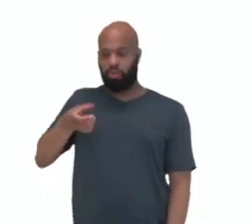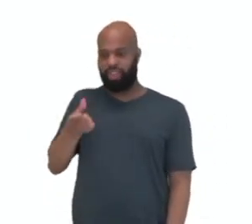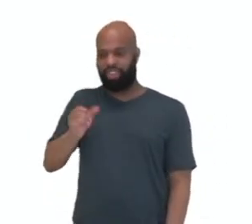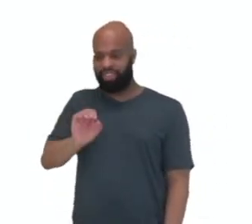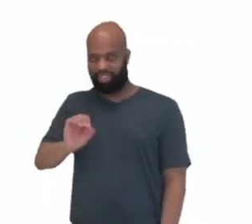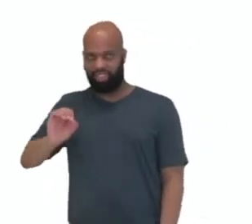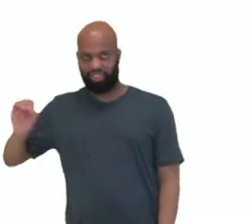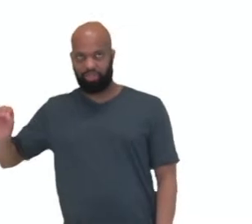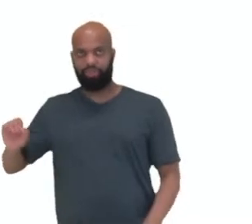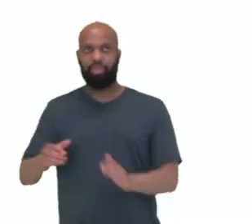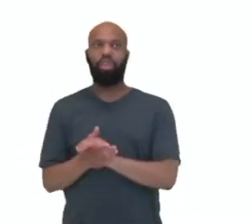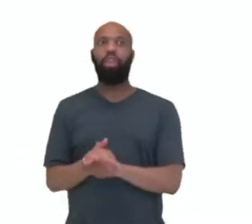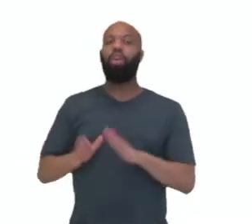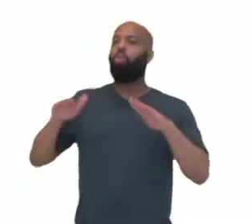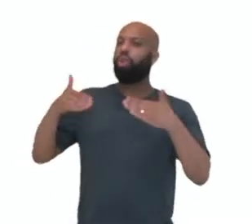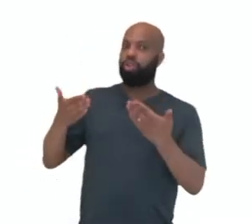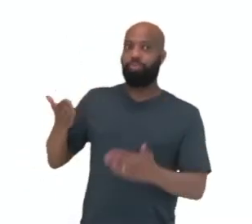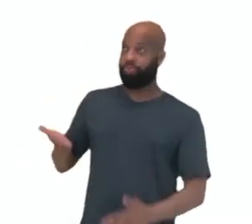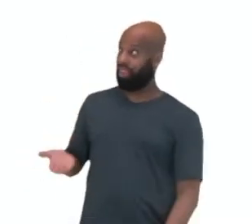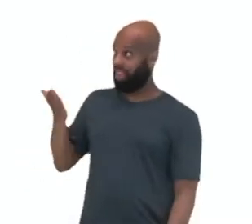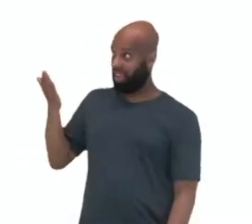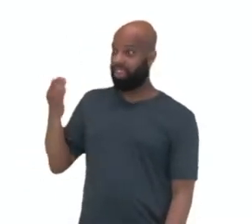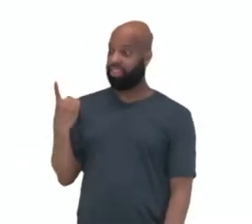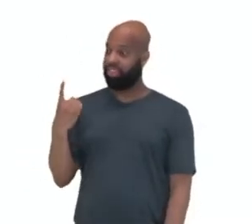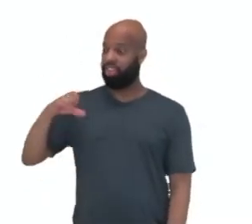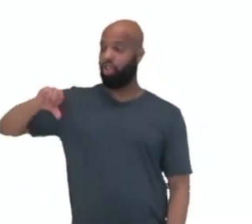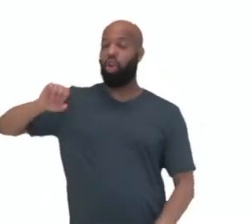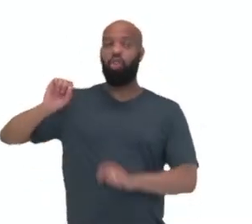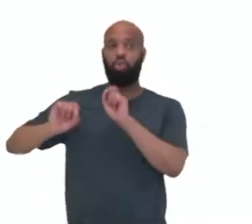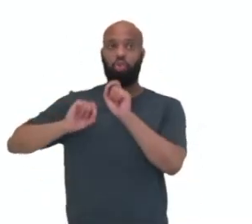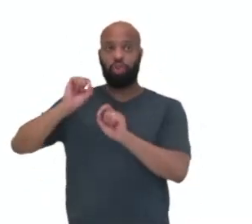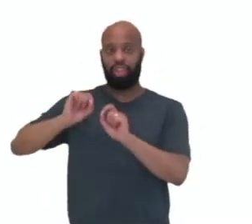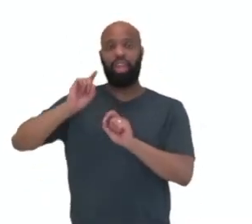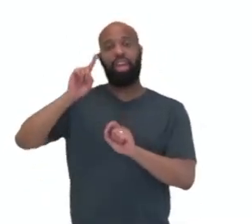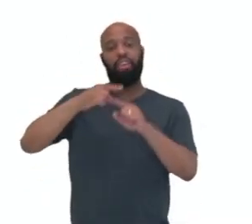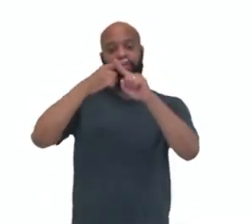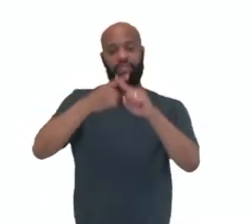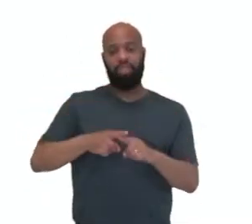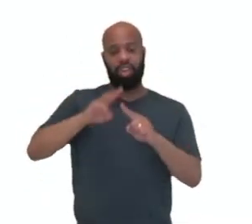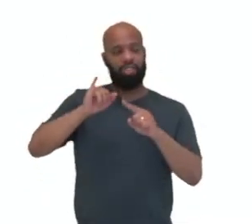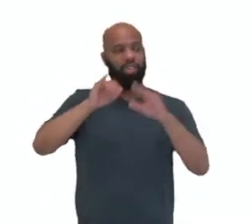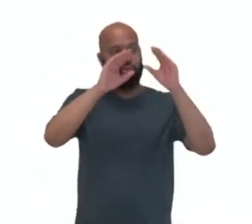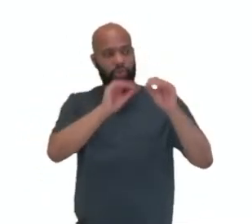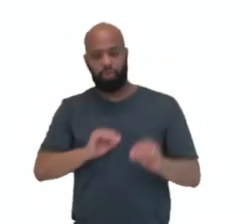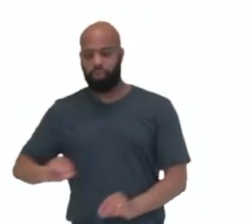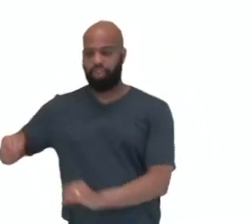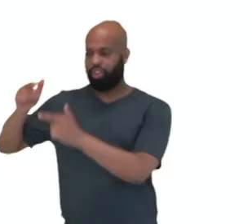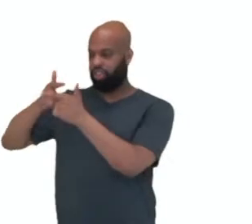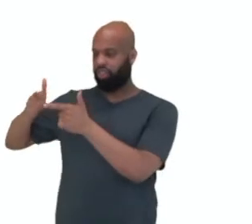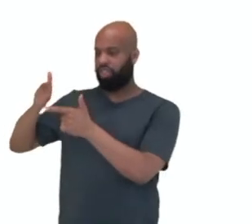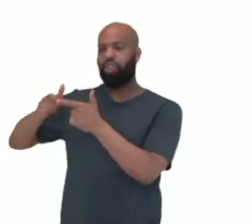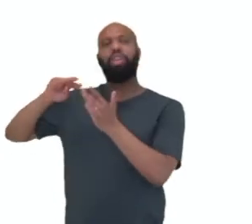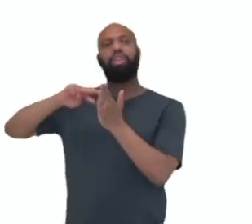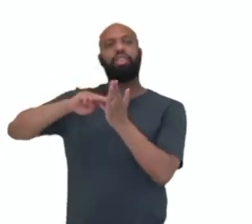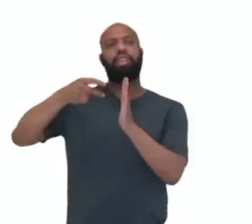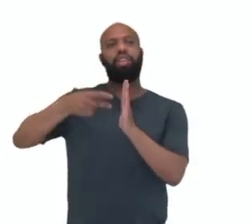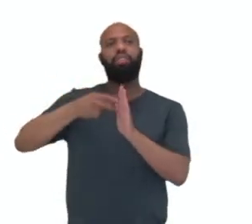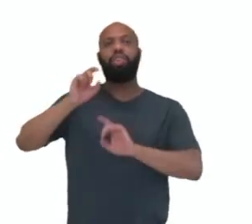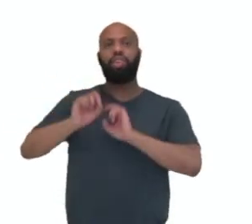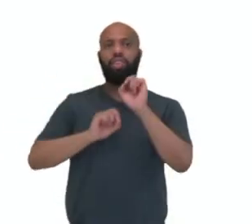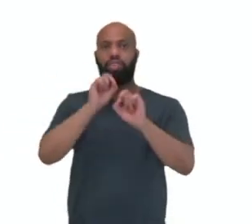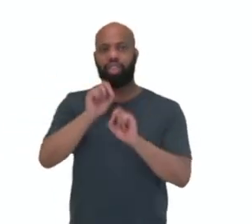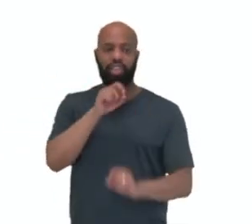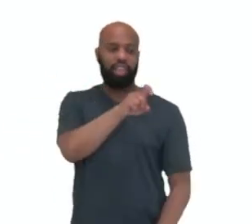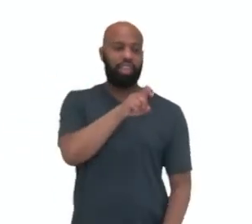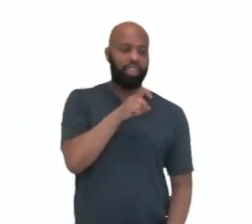Esse 19, ele está multiplicando, então ele vai passar dividindo. Significa, então, que o nosso x